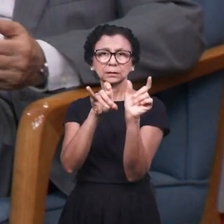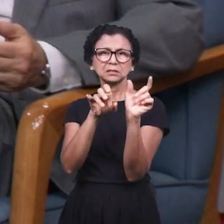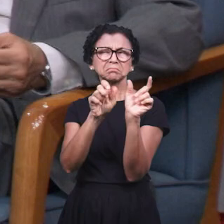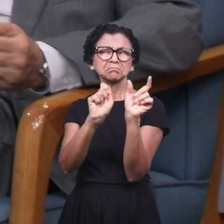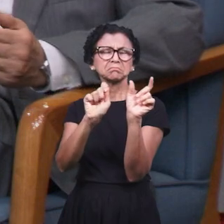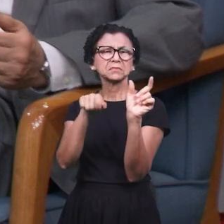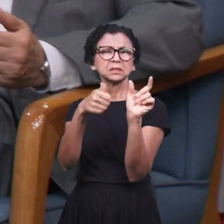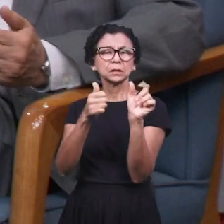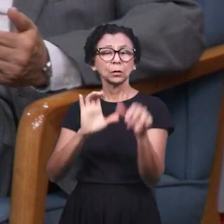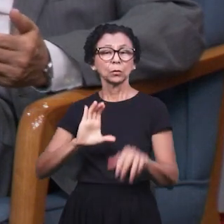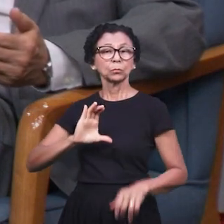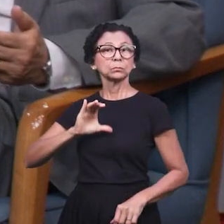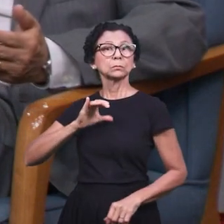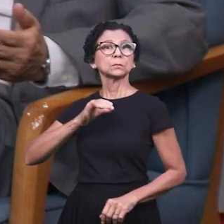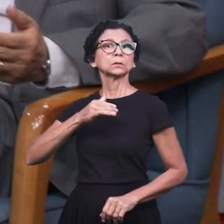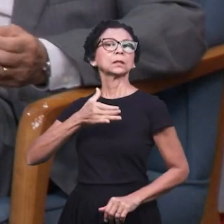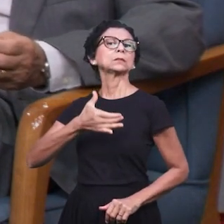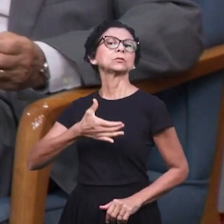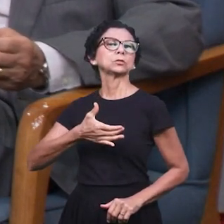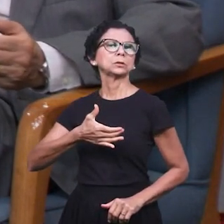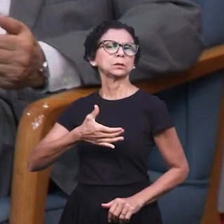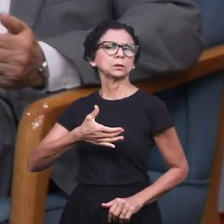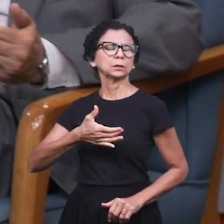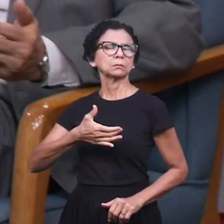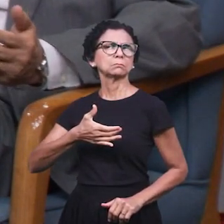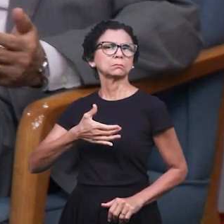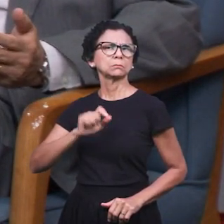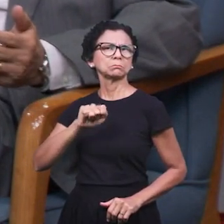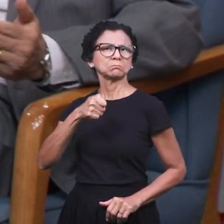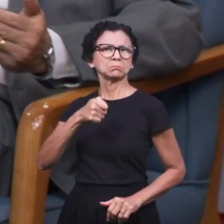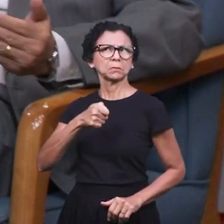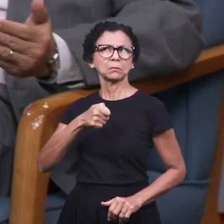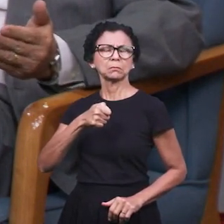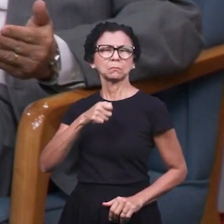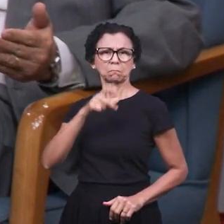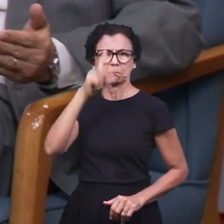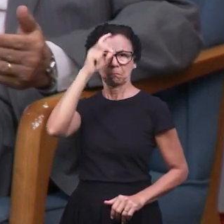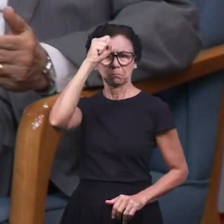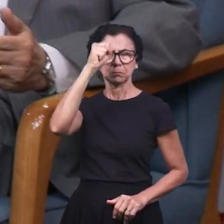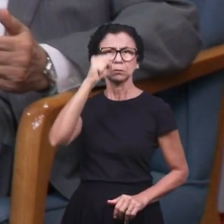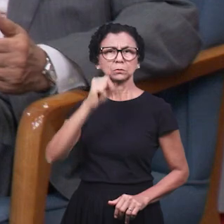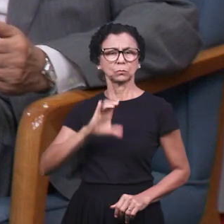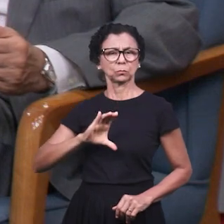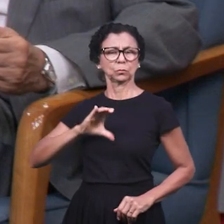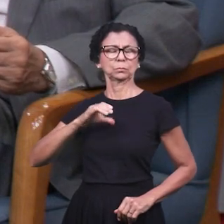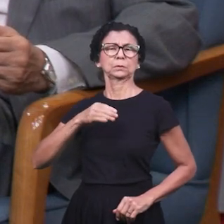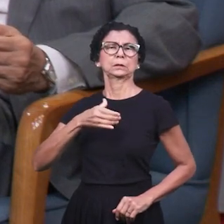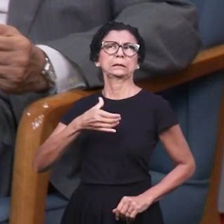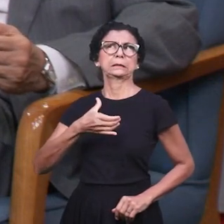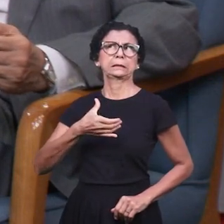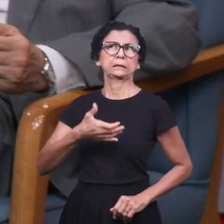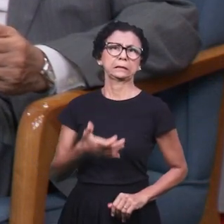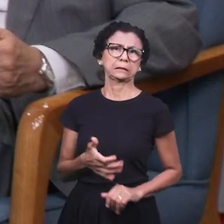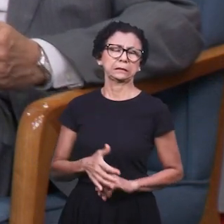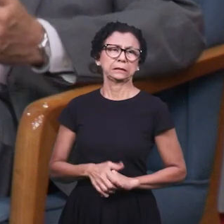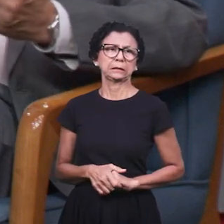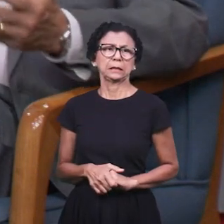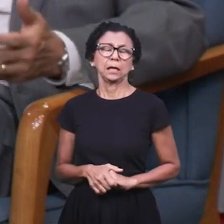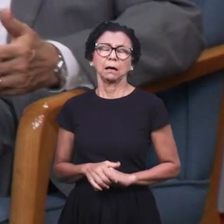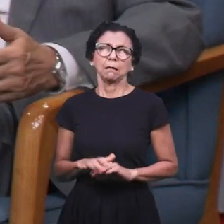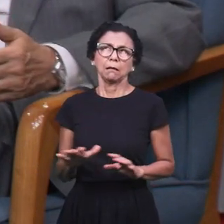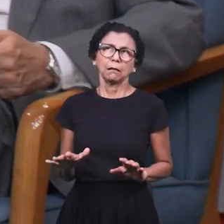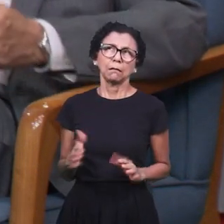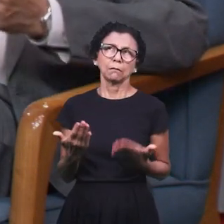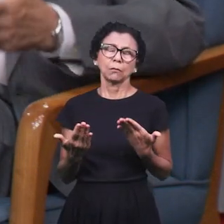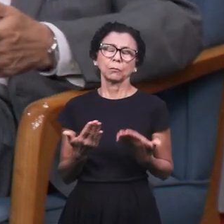Ousadia é uma expressão forte, né? Ousadia, entrar com ousadia, é quase